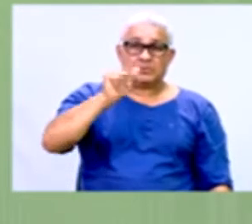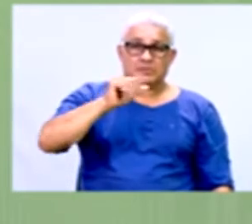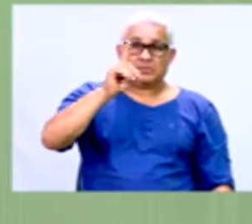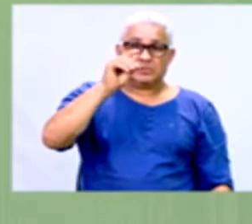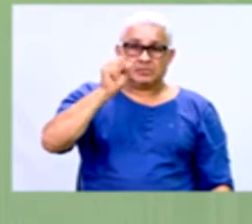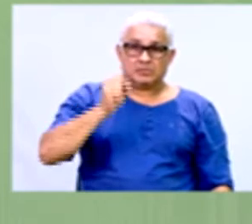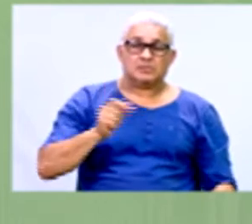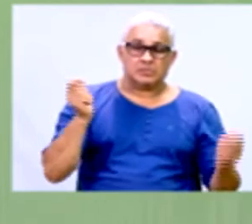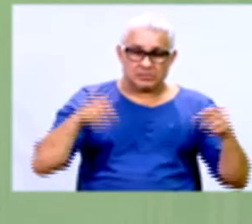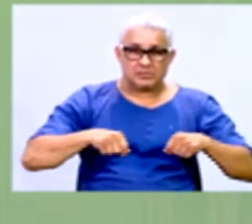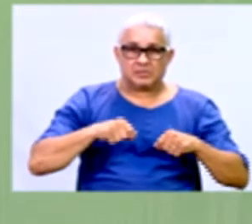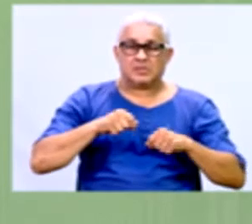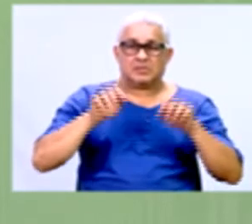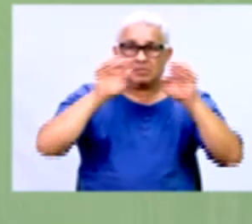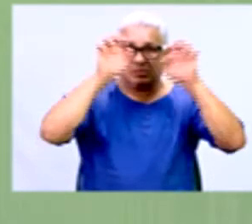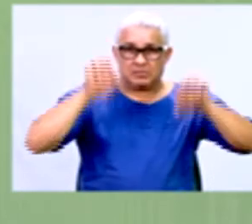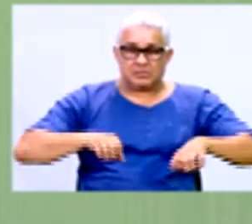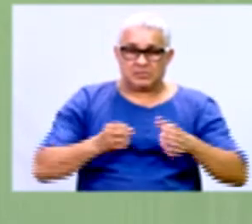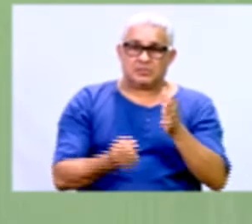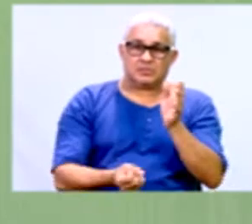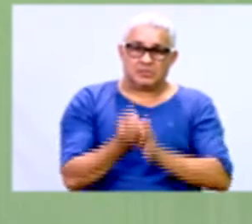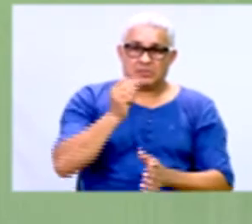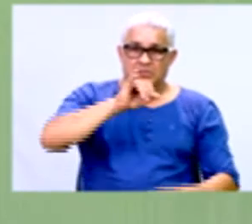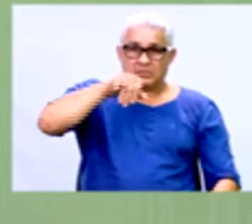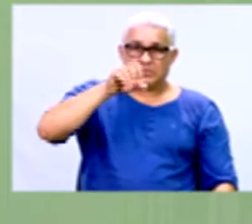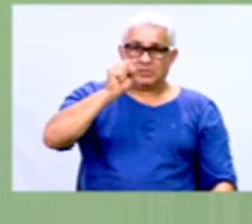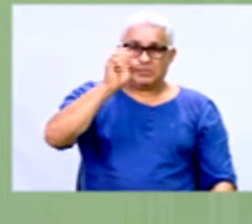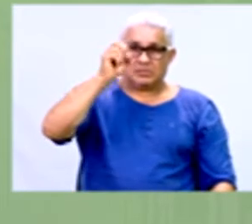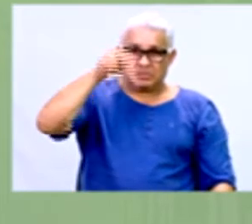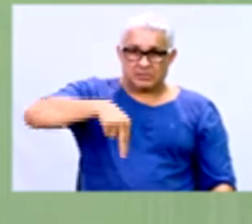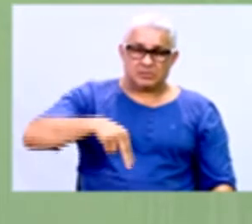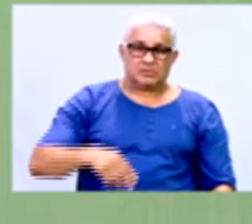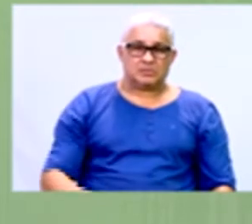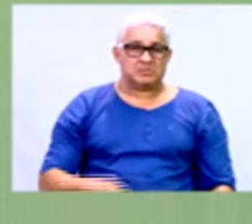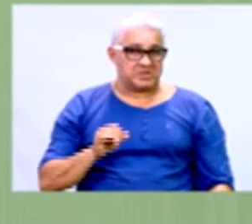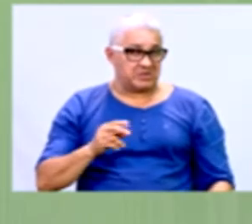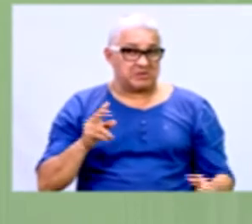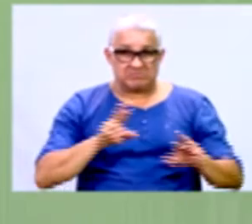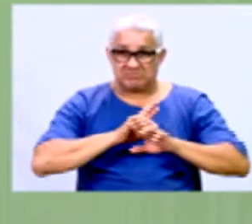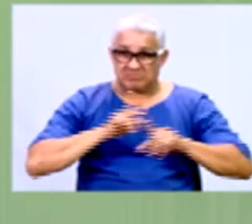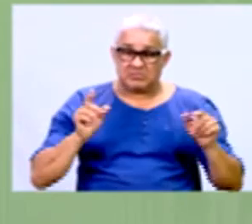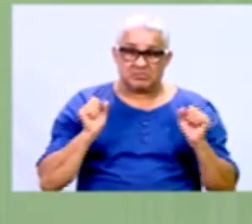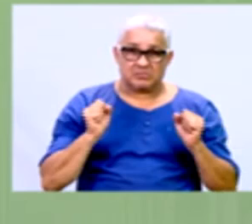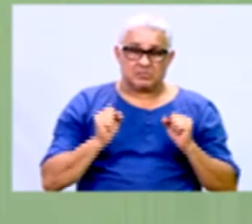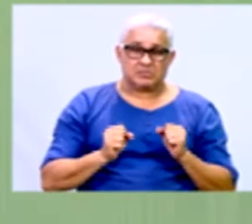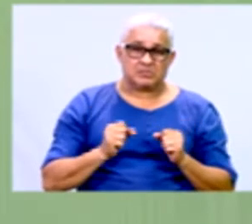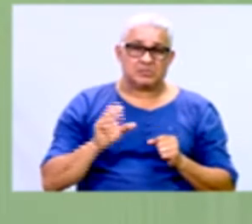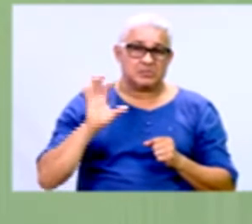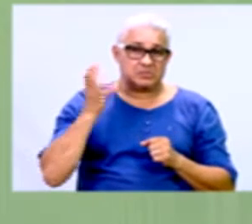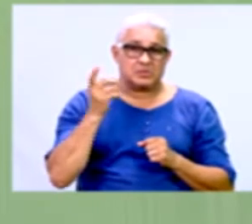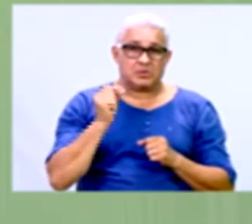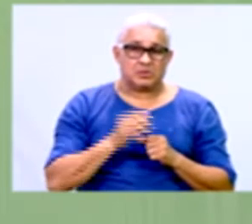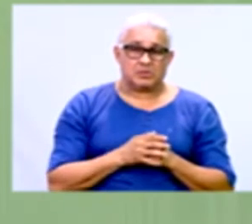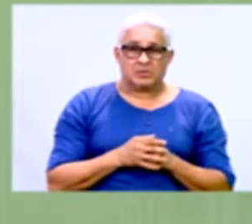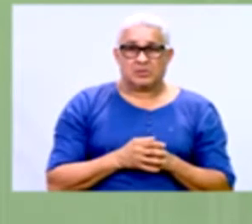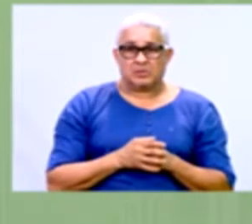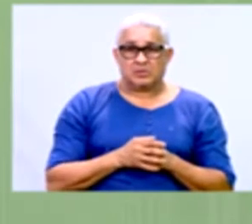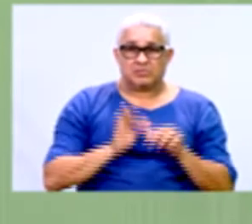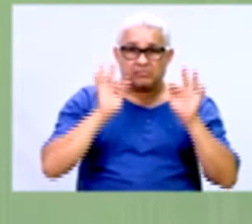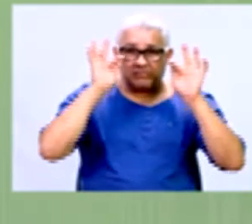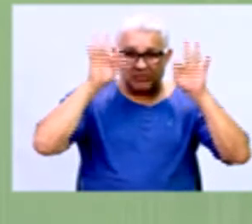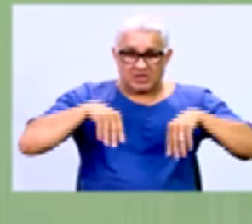funcionando da estrutura que foi criada, padrão do JSON. Caso contrário, você corre muito risco de chegar